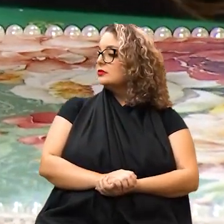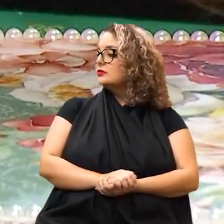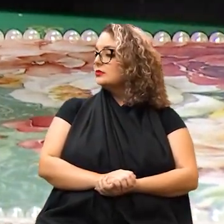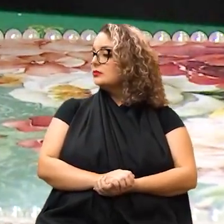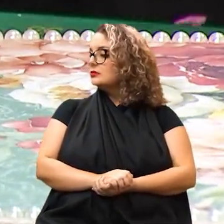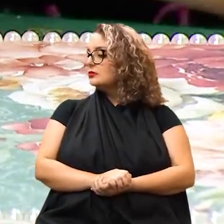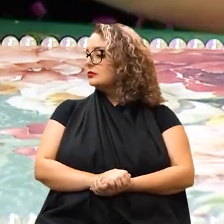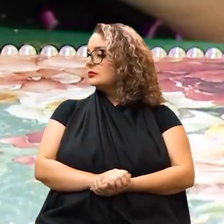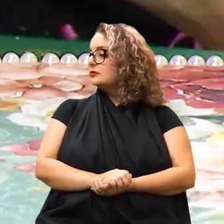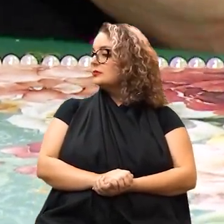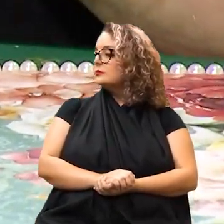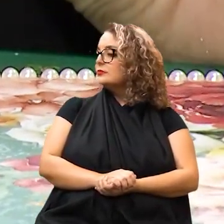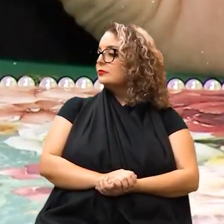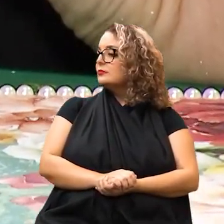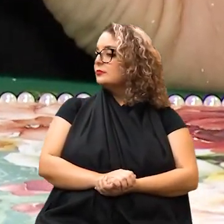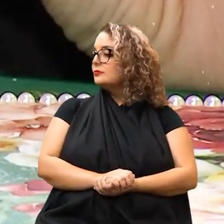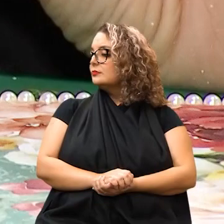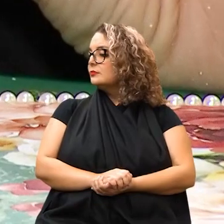Amarelinha.